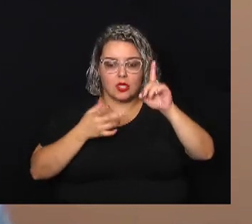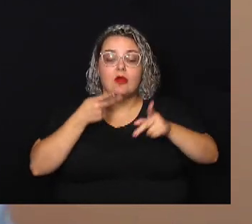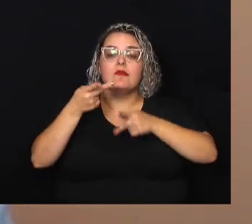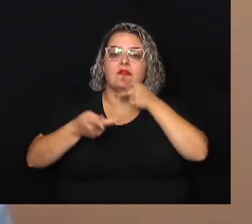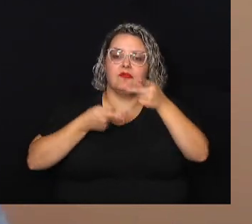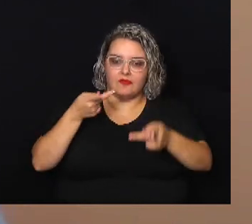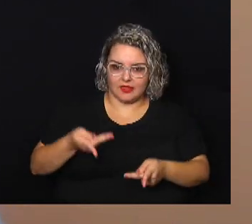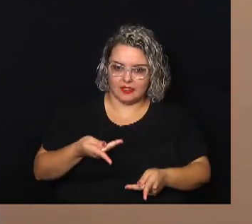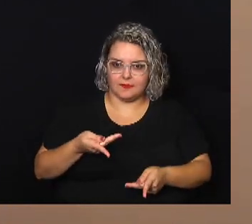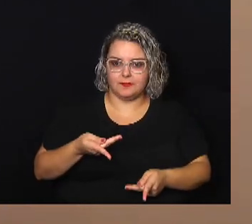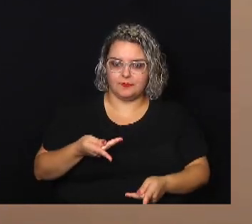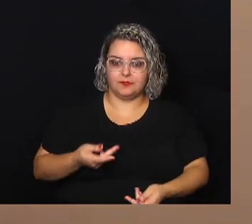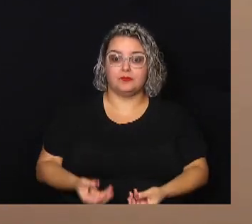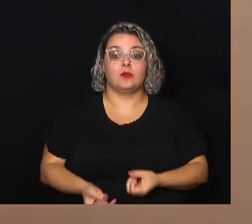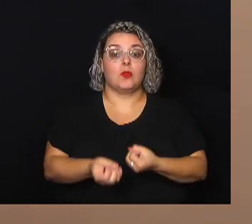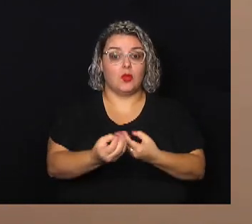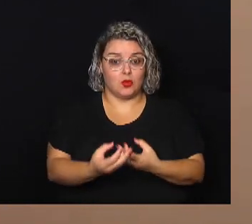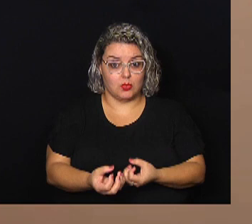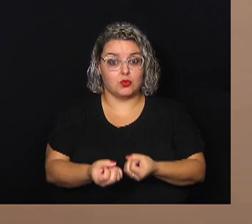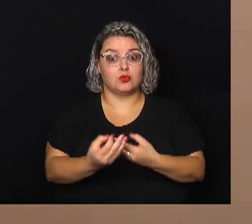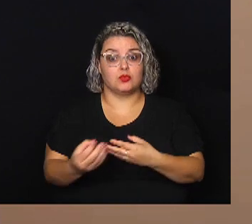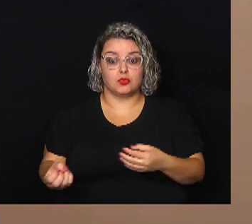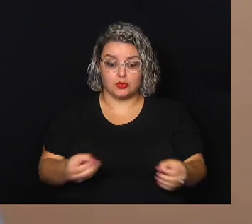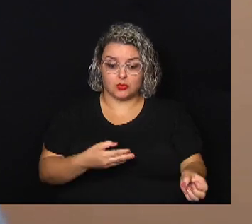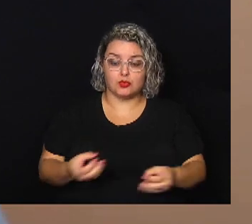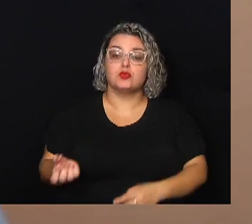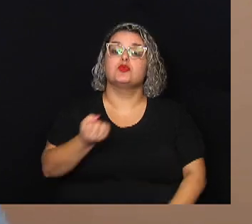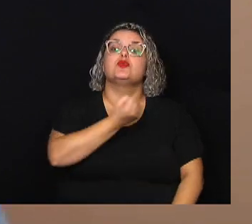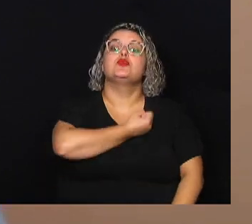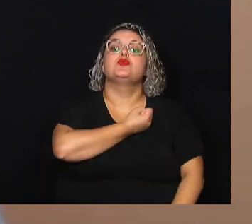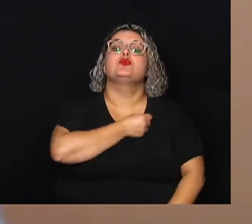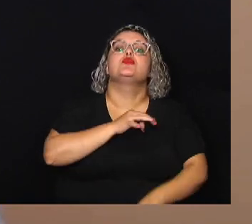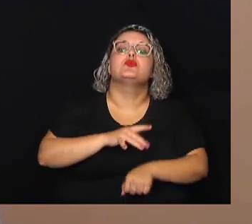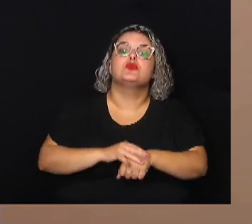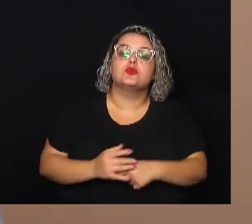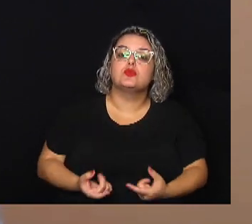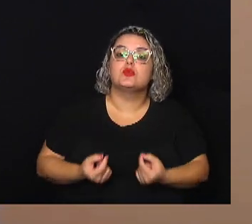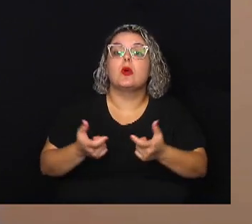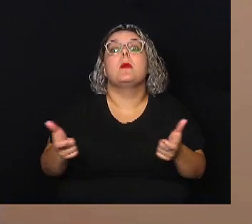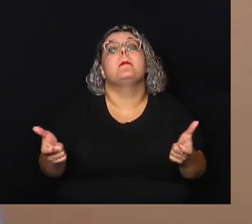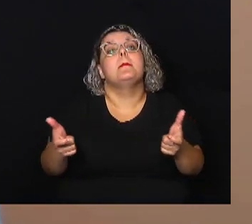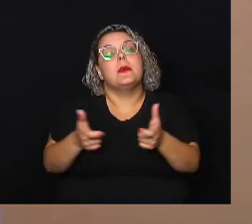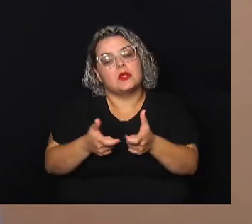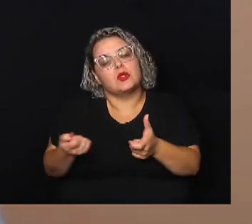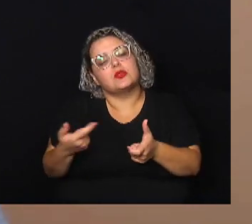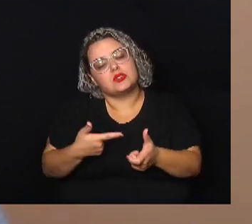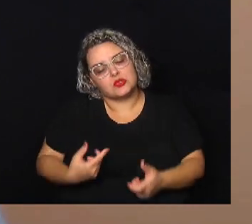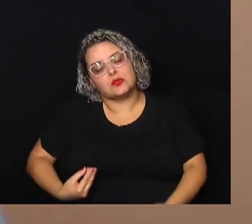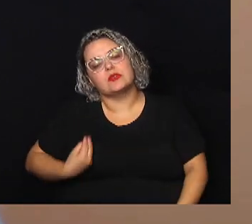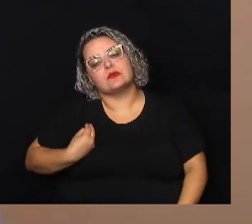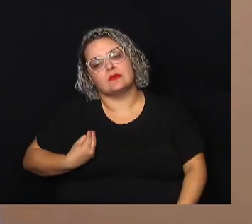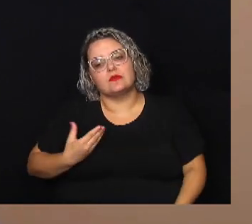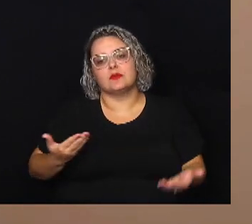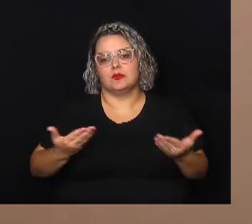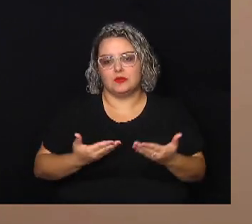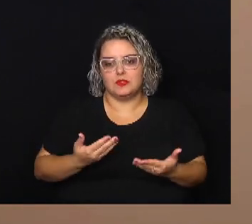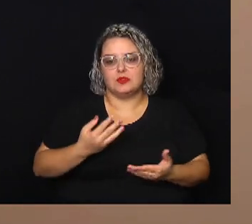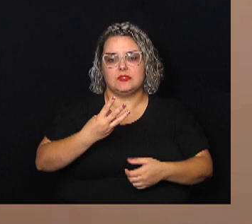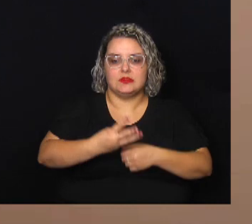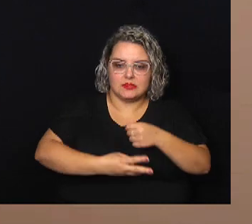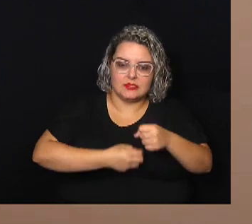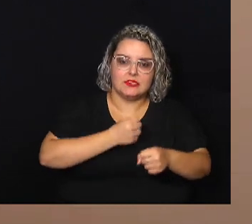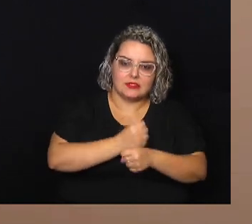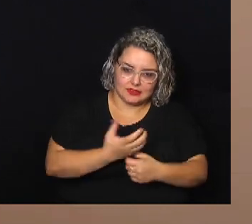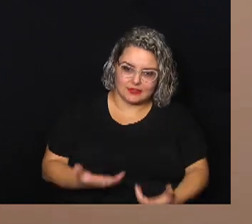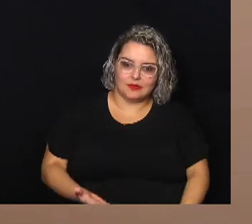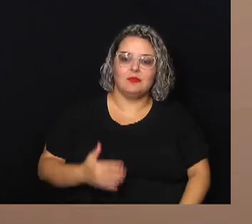sobre dados anuais de número de doença oncológica menores do que a gente está apresentando nesse triênio. Pode me